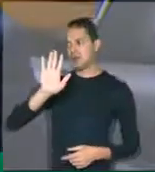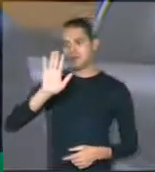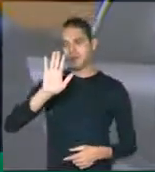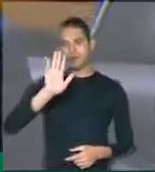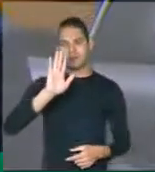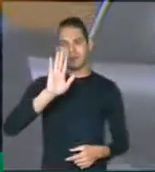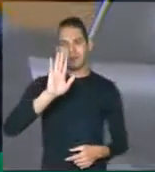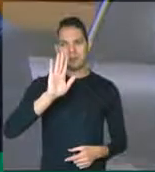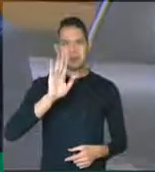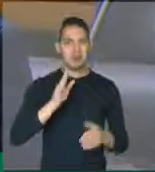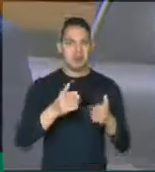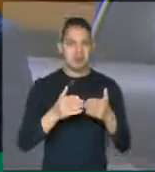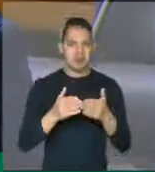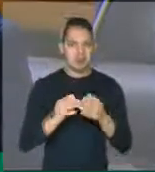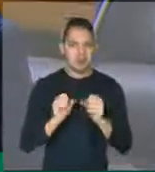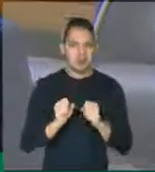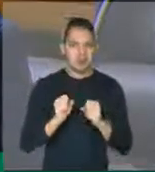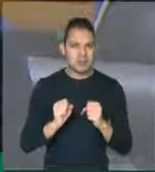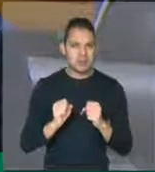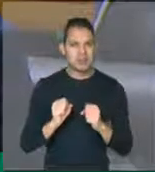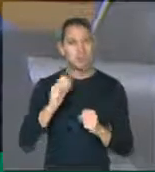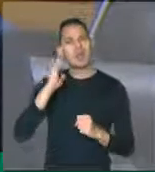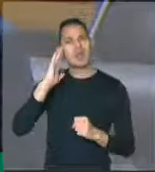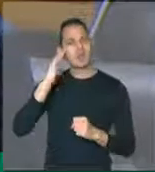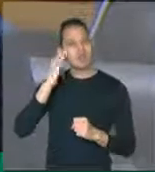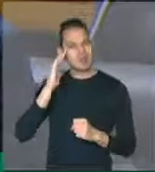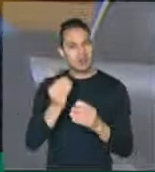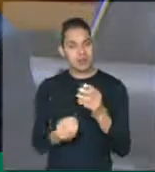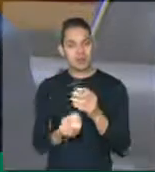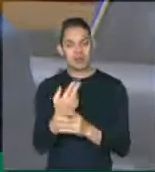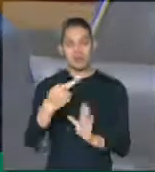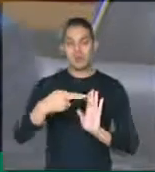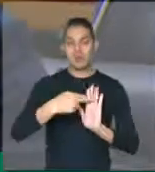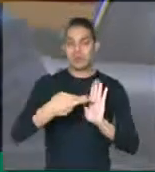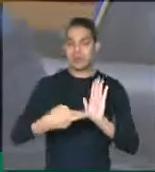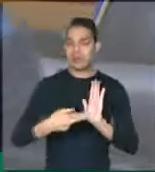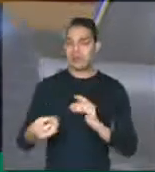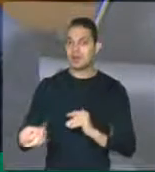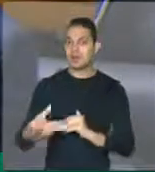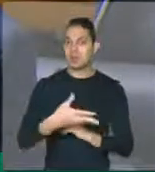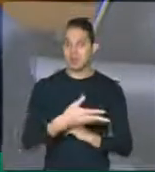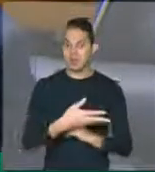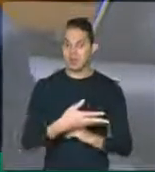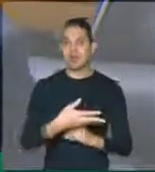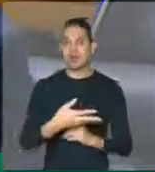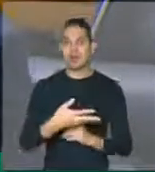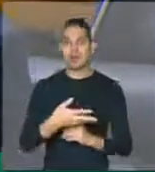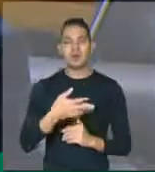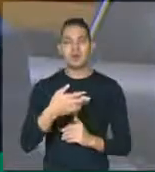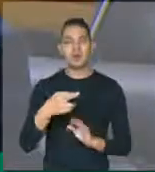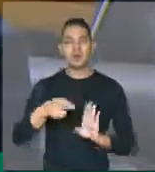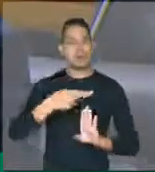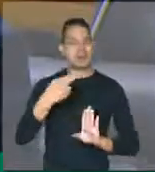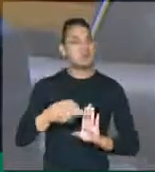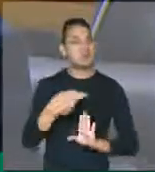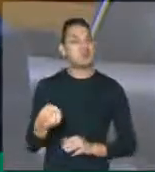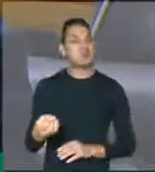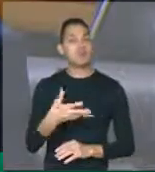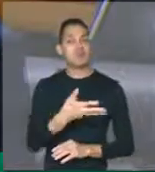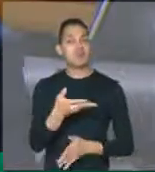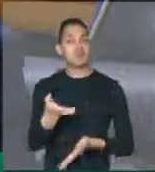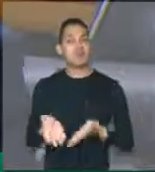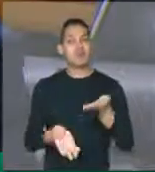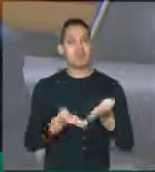se Vossa Excelência me permitir, eu entendo que a gente criou uma regra nova, inclusive com uma resolução nova, para